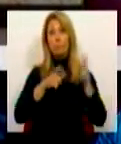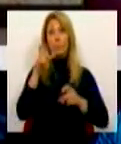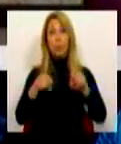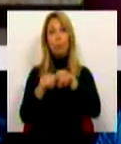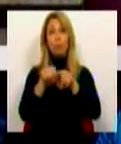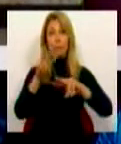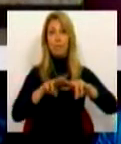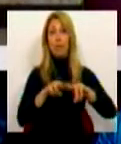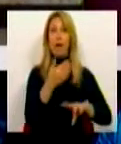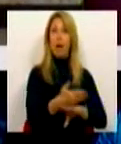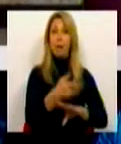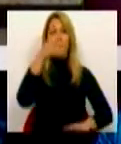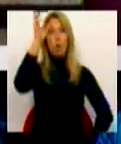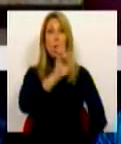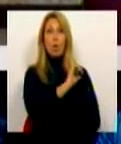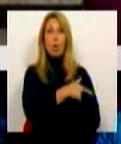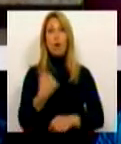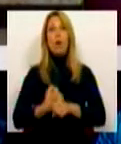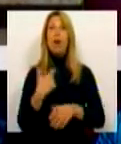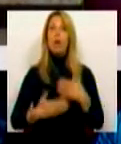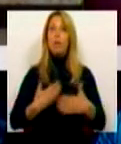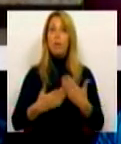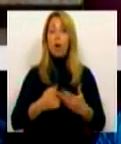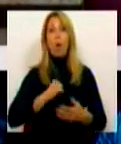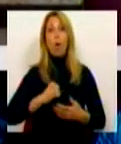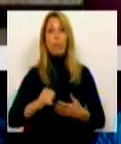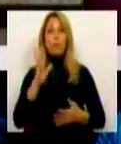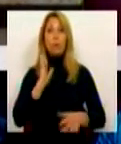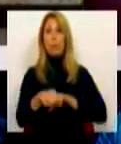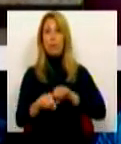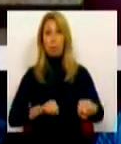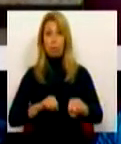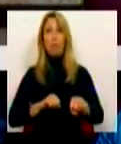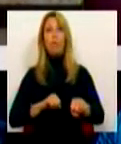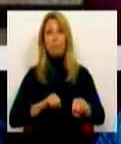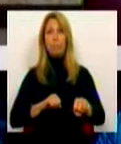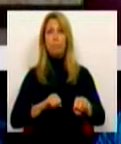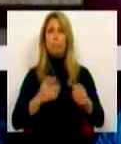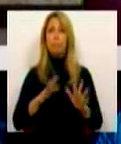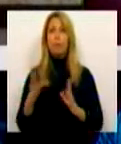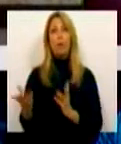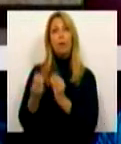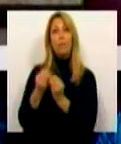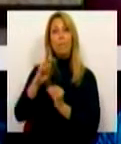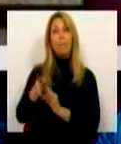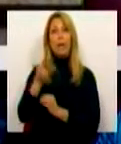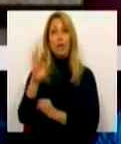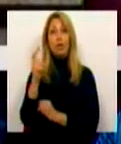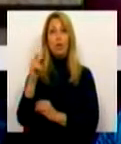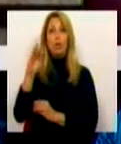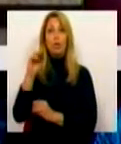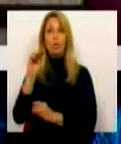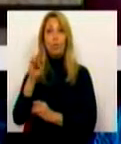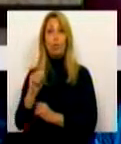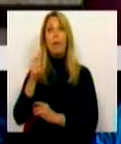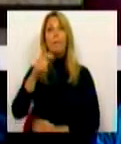As corajosas atividades da oposição à ditadura, já travadas ao lado de Maria de Jesus Barroso,